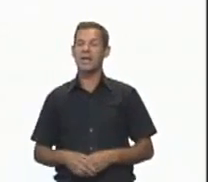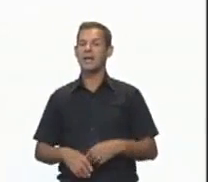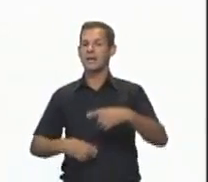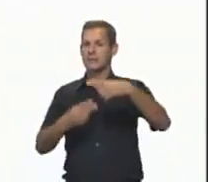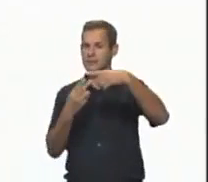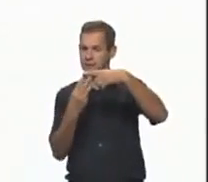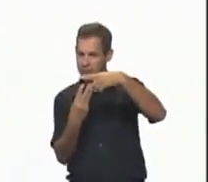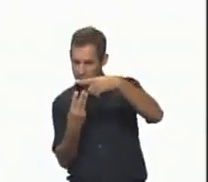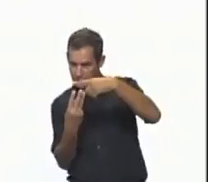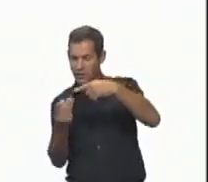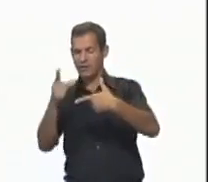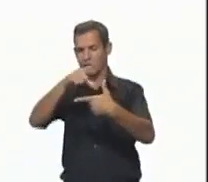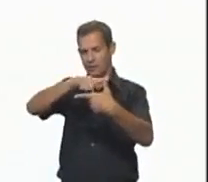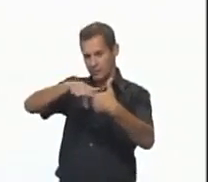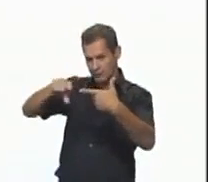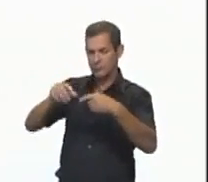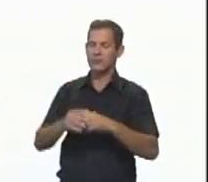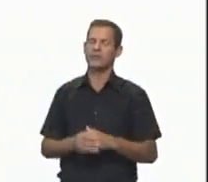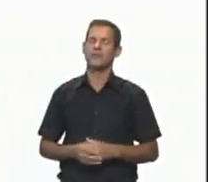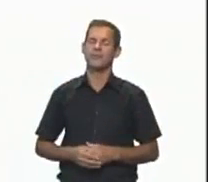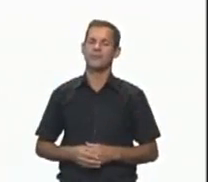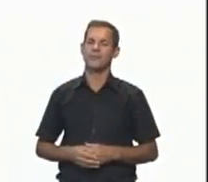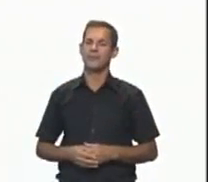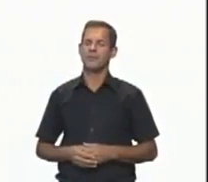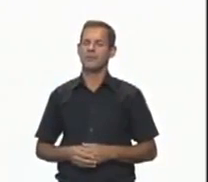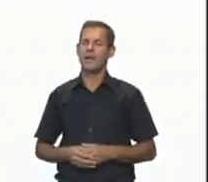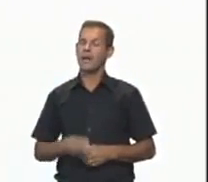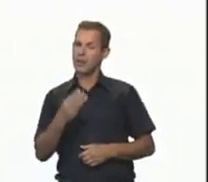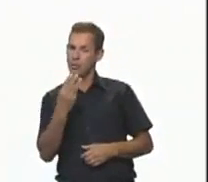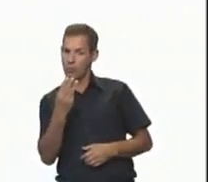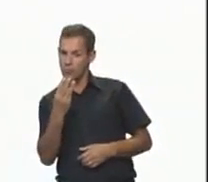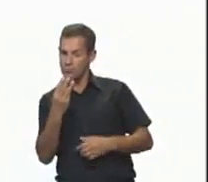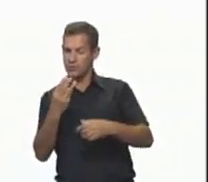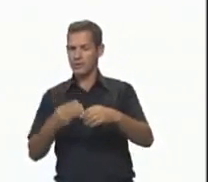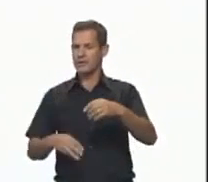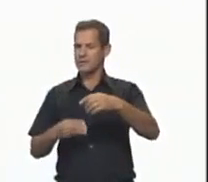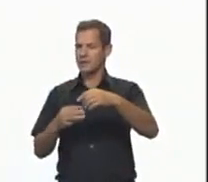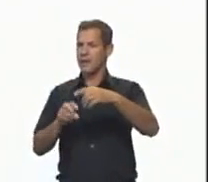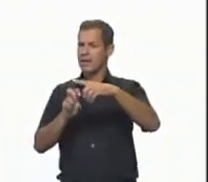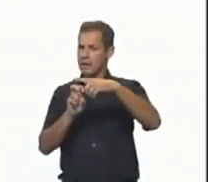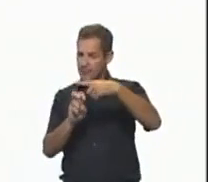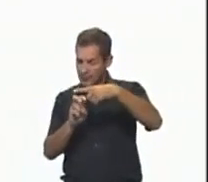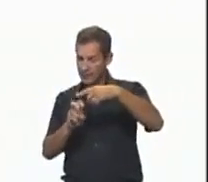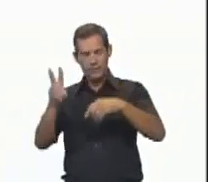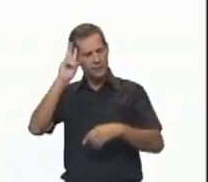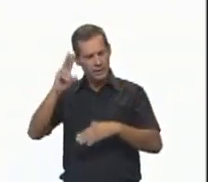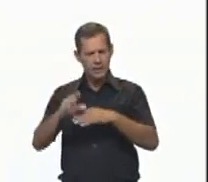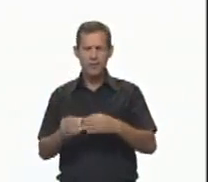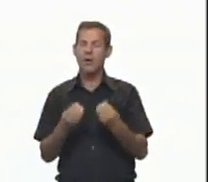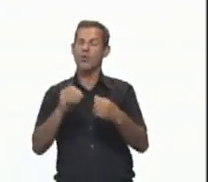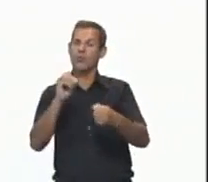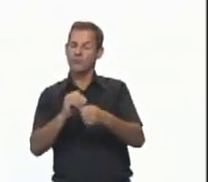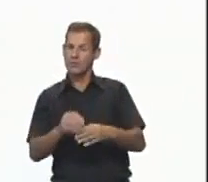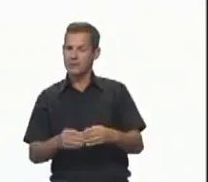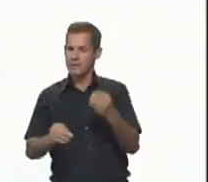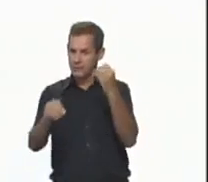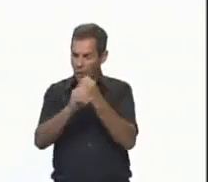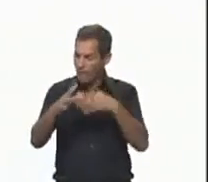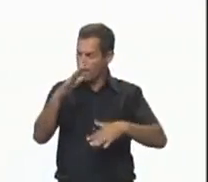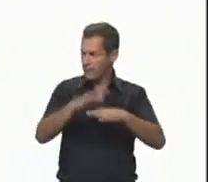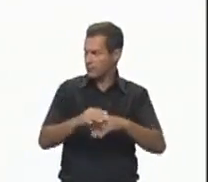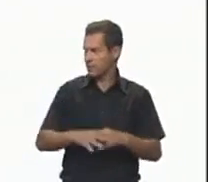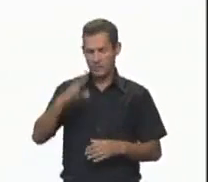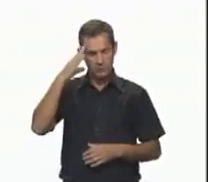2/3 dividido por 3/2. Então você deve relembrar como fazer essas operações,